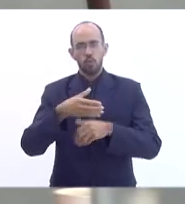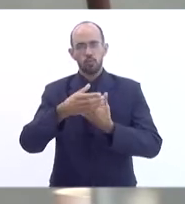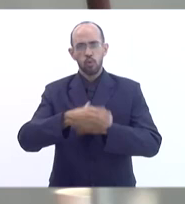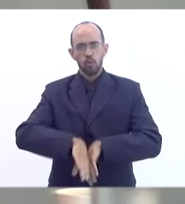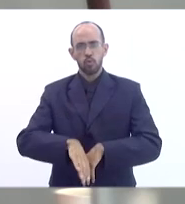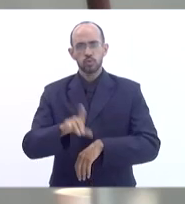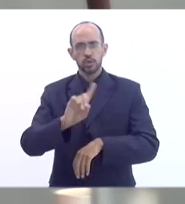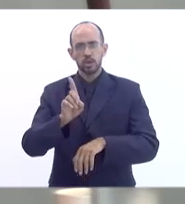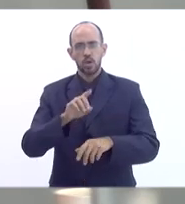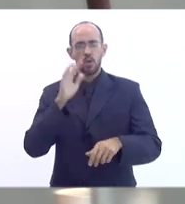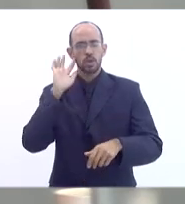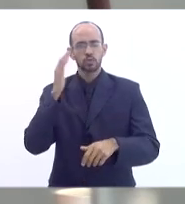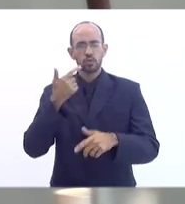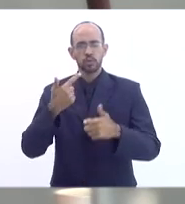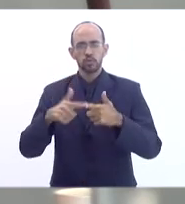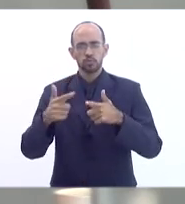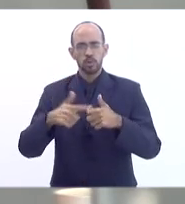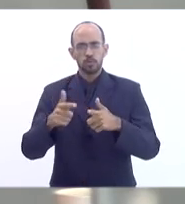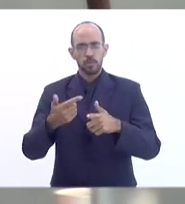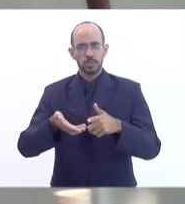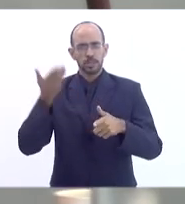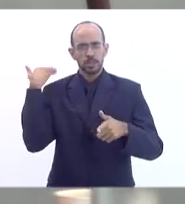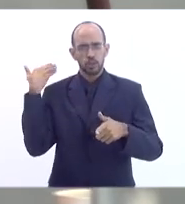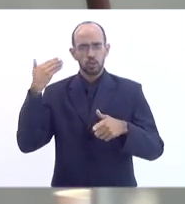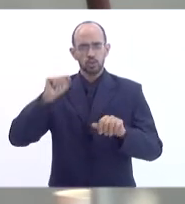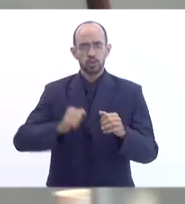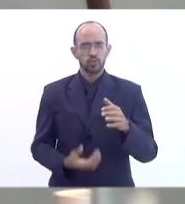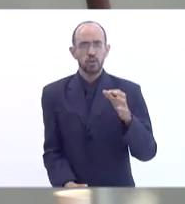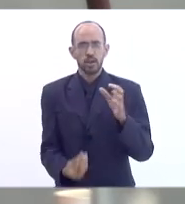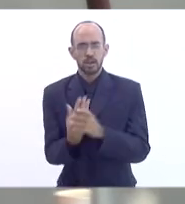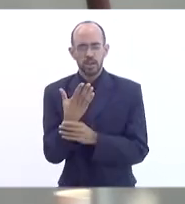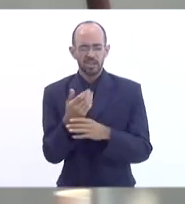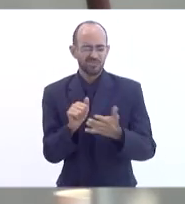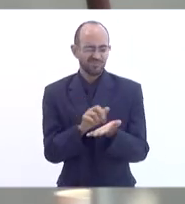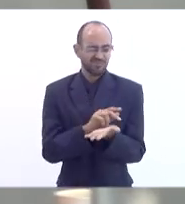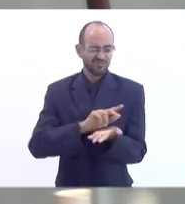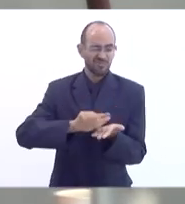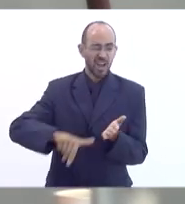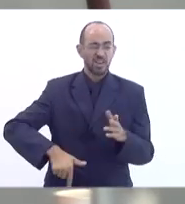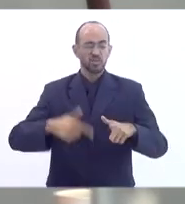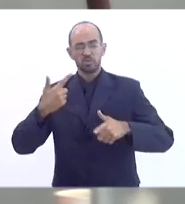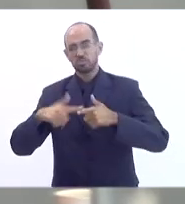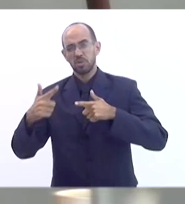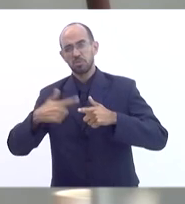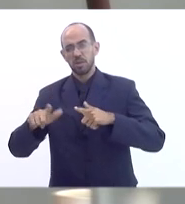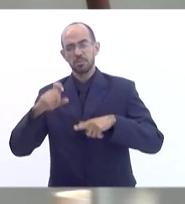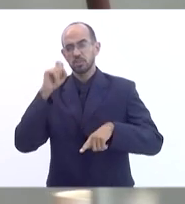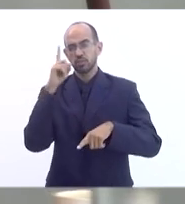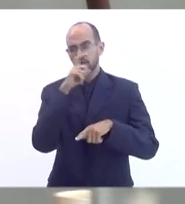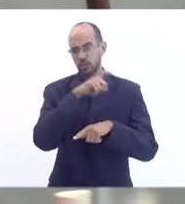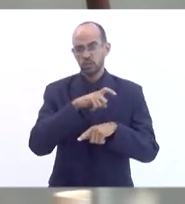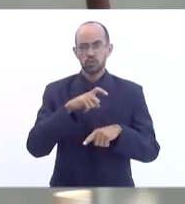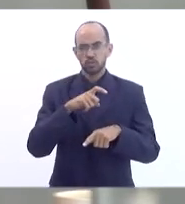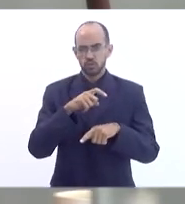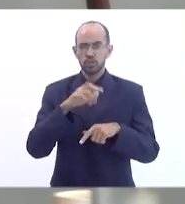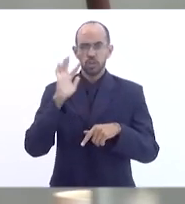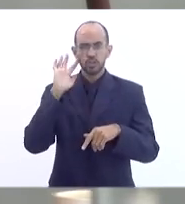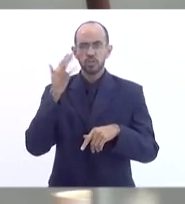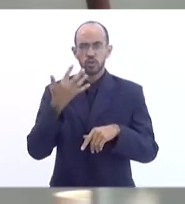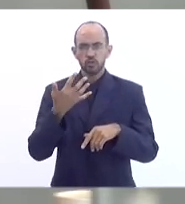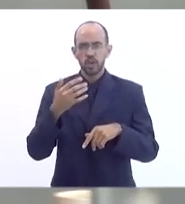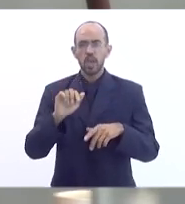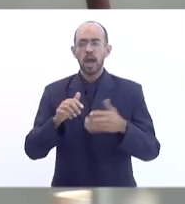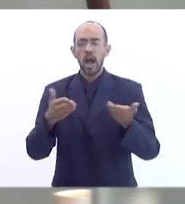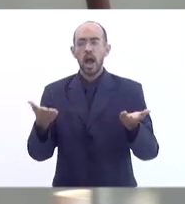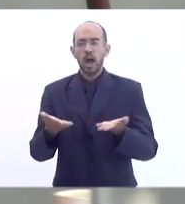resolvem as pendências dos concursos anteriores e sua gerando uma massa de problemas difícil de se resolver com